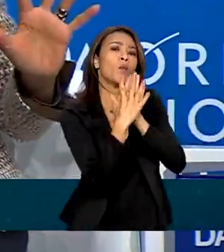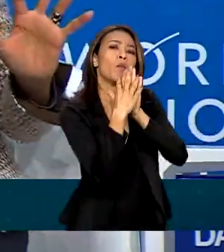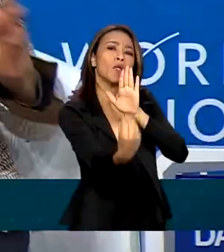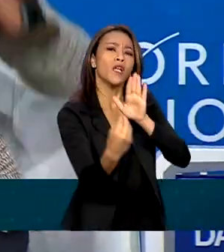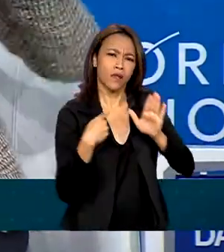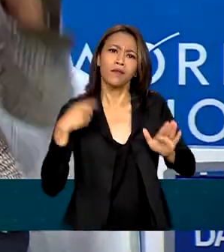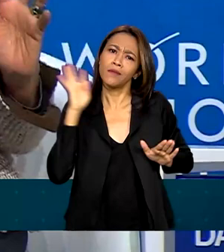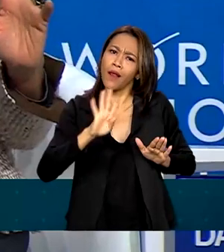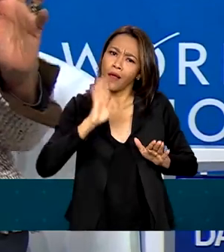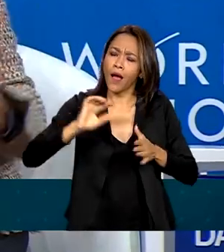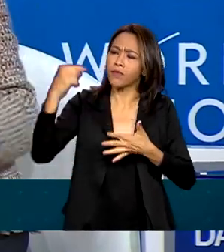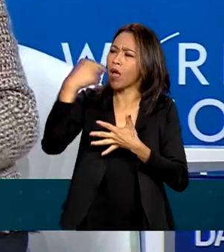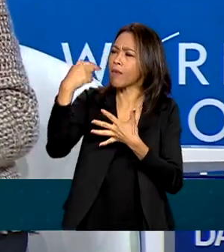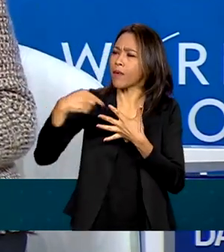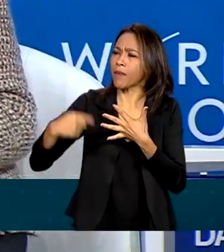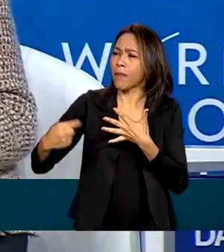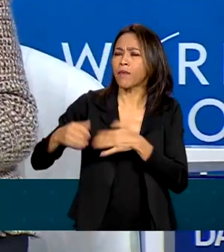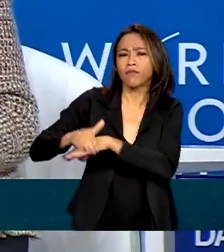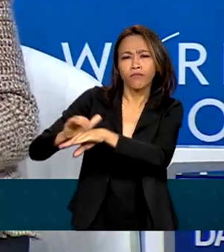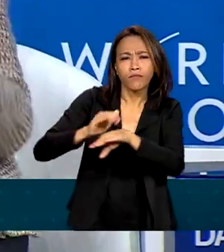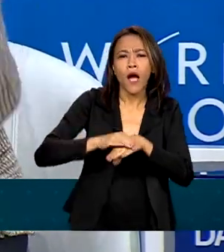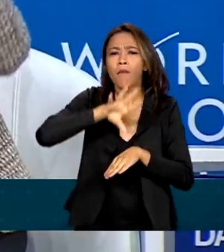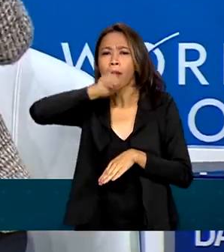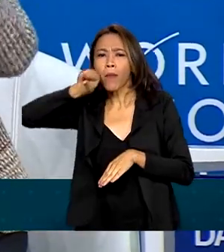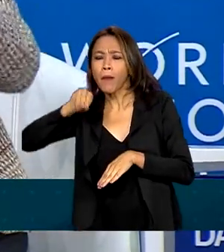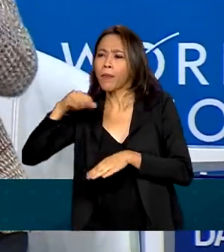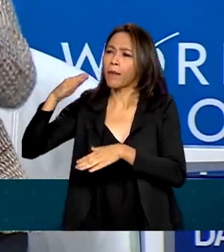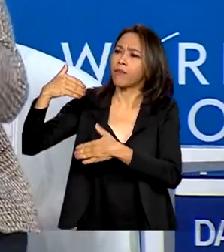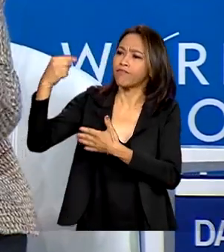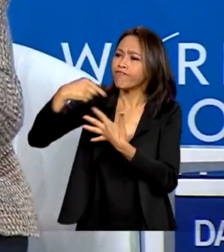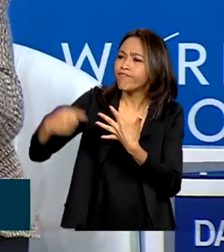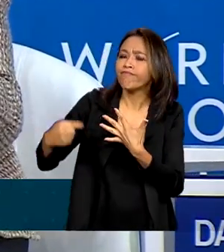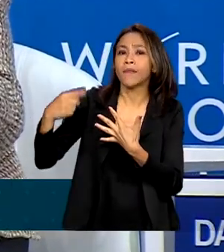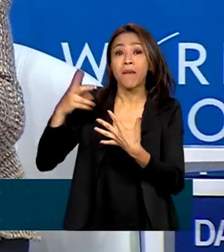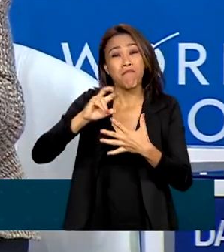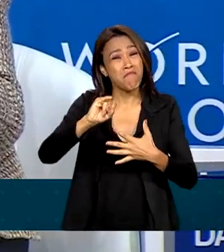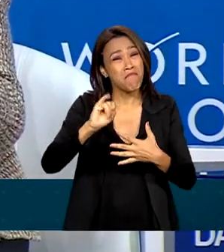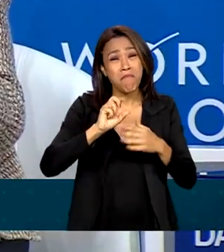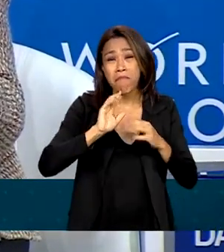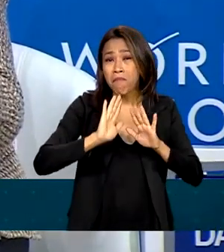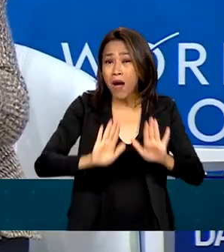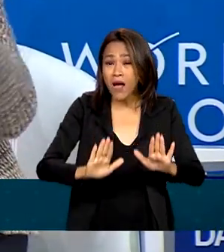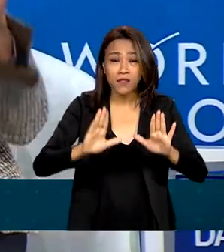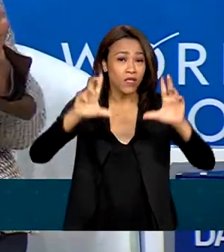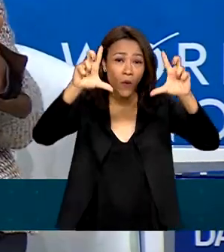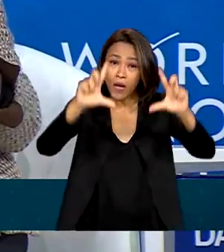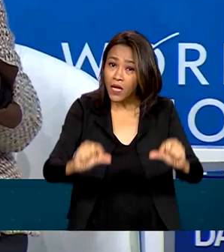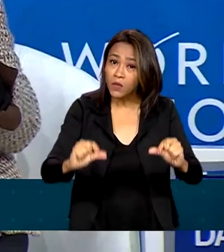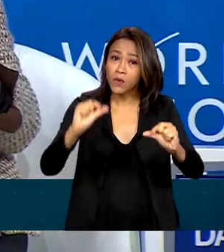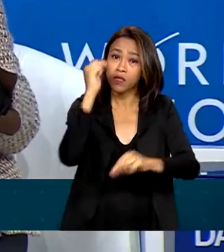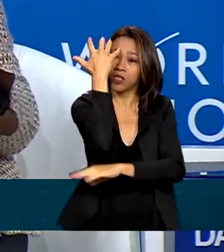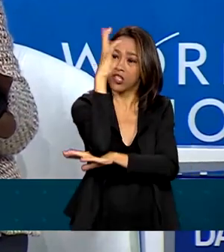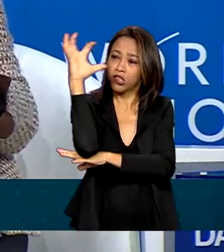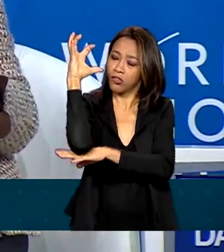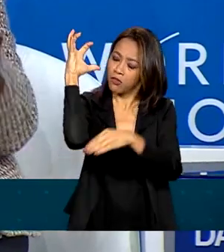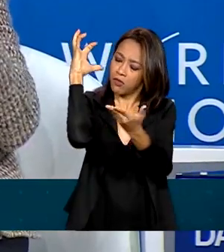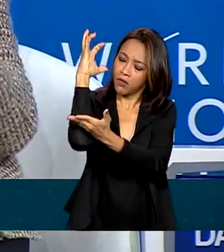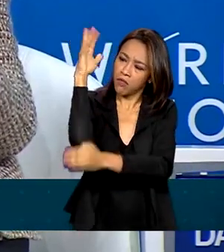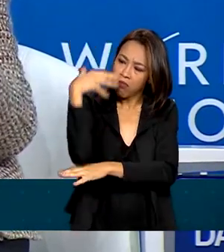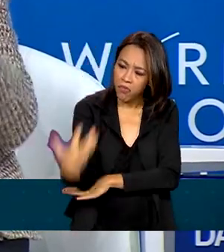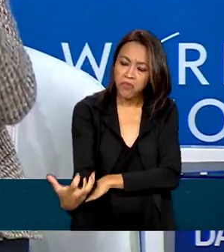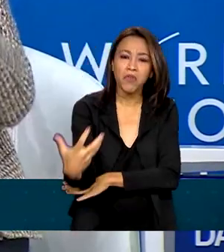coisas legais, falar muitas coisas legais, mas se a gente não reduzir desmatamento, a gente apenas falou.